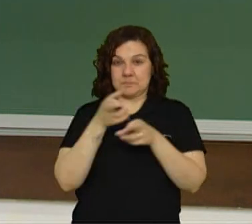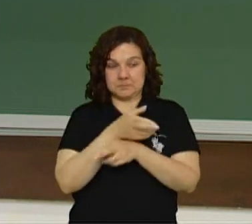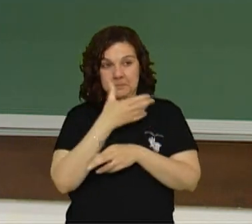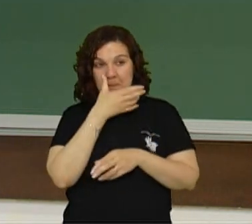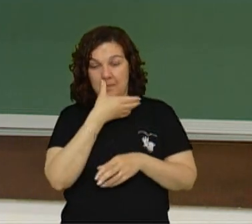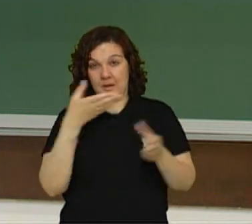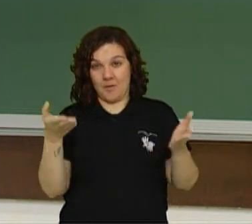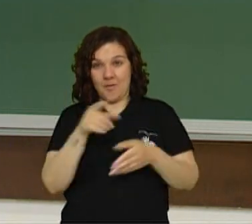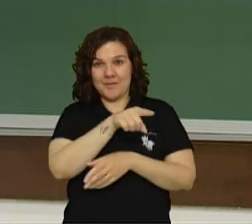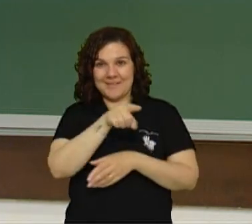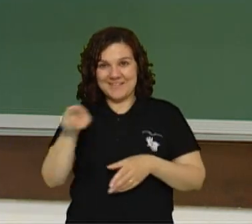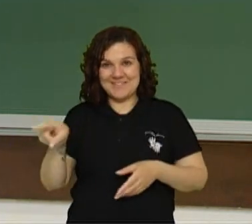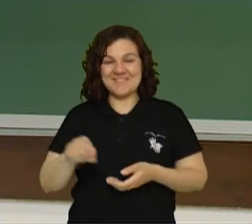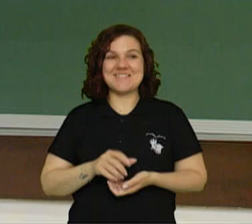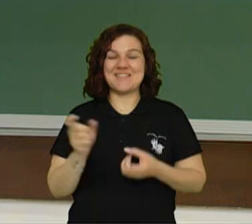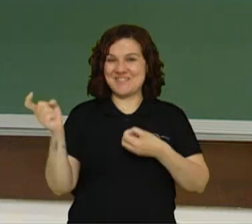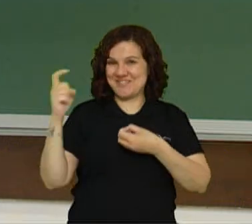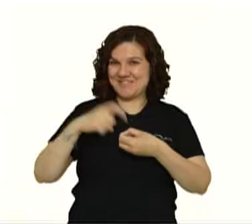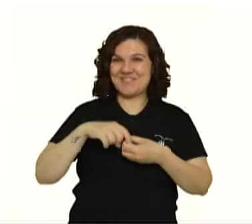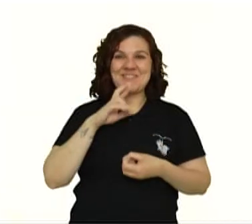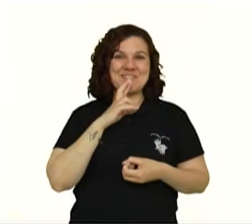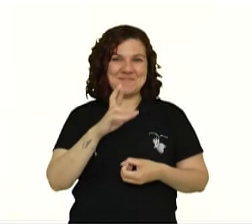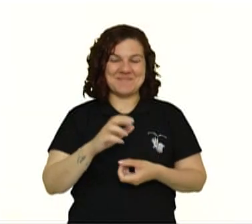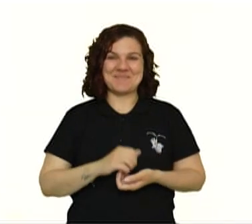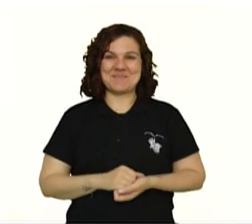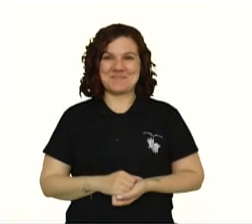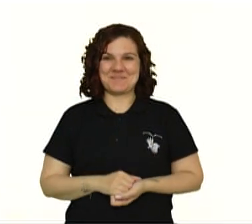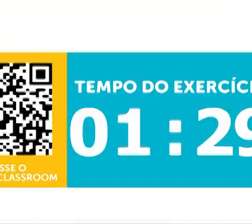Euler. Agora é com você, já volto com a resposta.